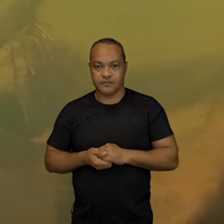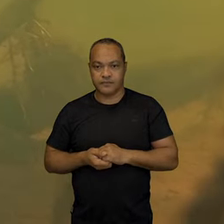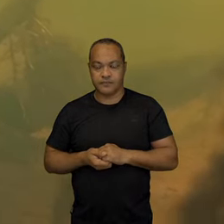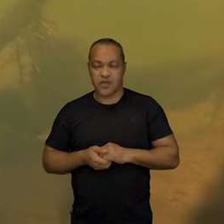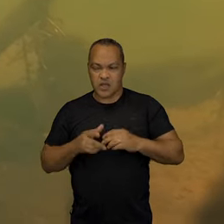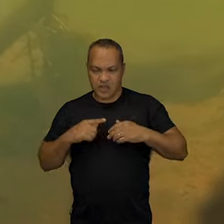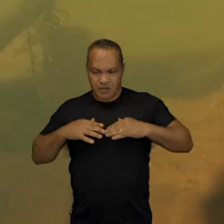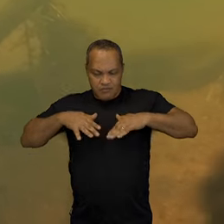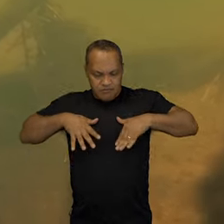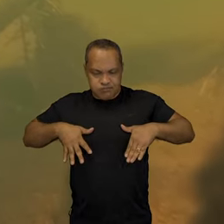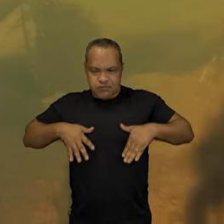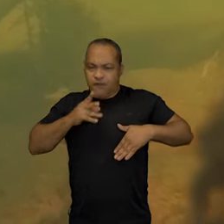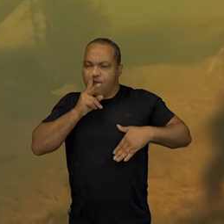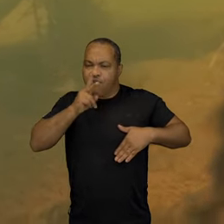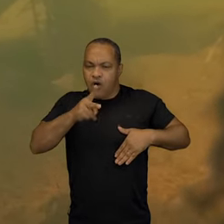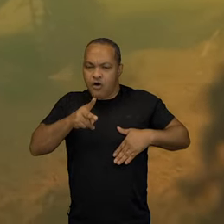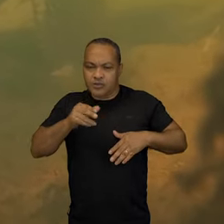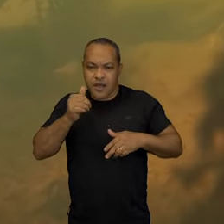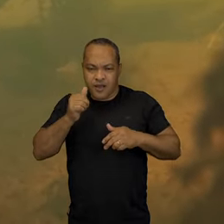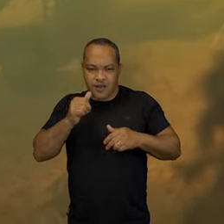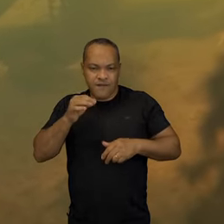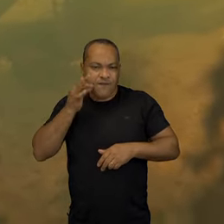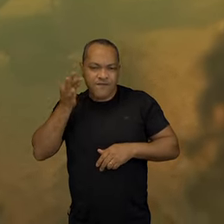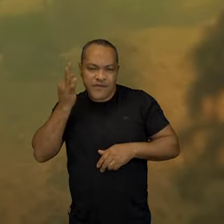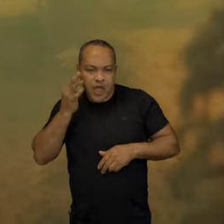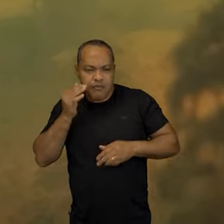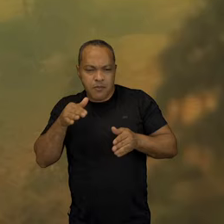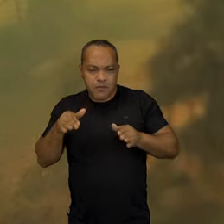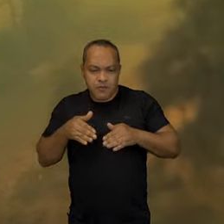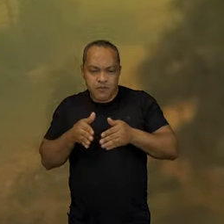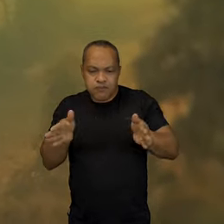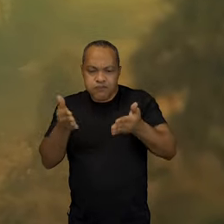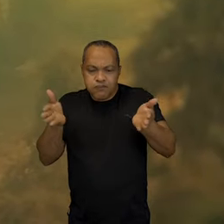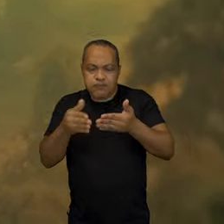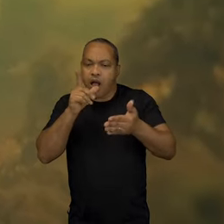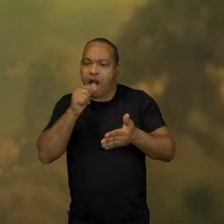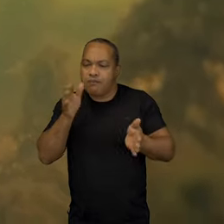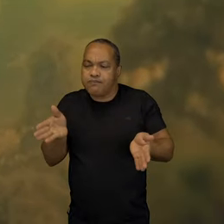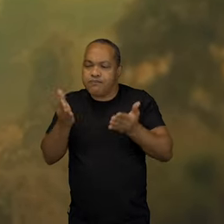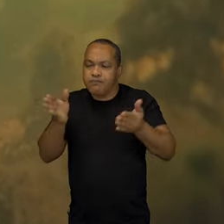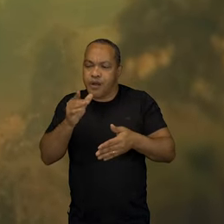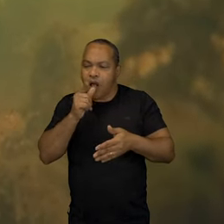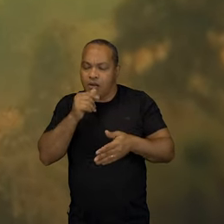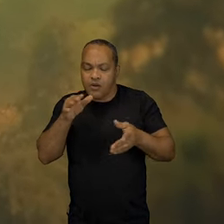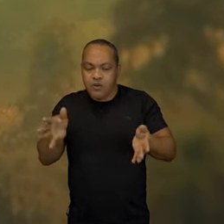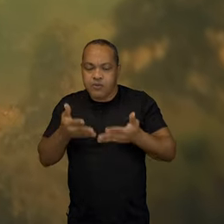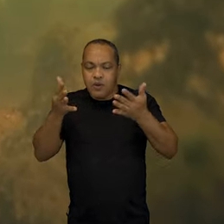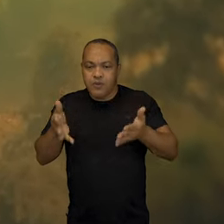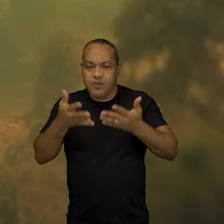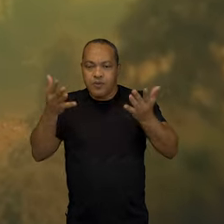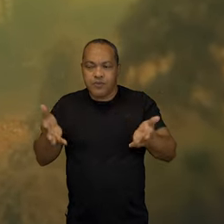Com as nadadeiras e peitorais, as fêmeas movimentam a água para oxigenar os ovos.